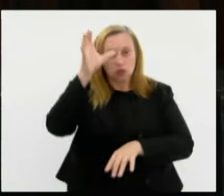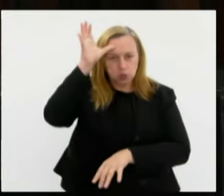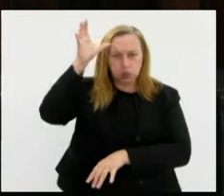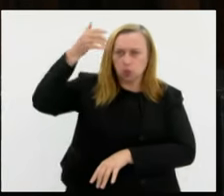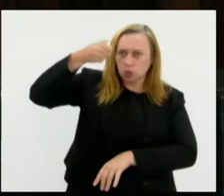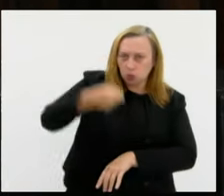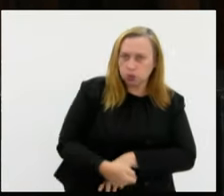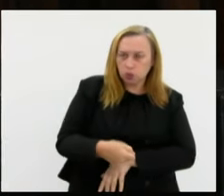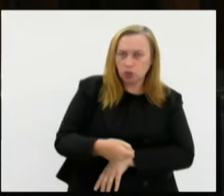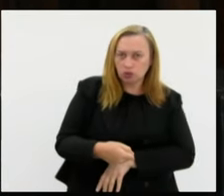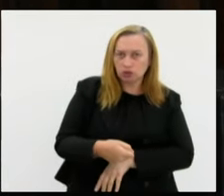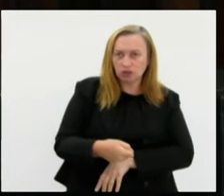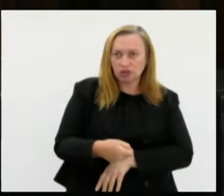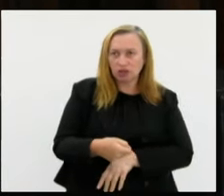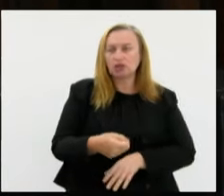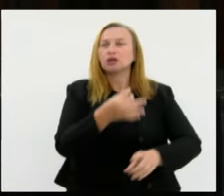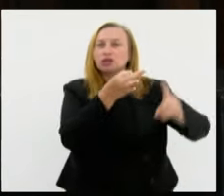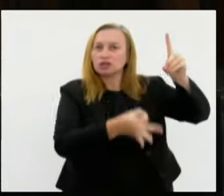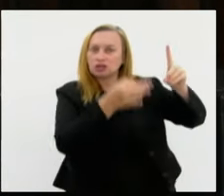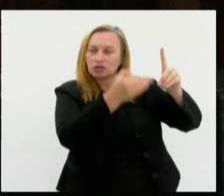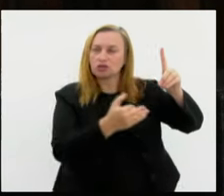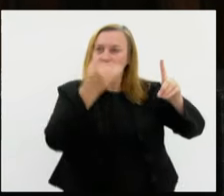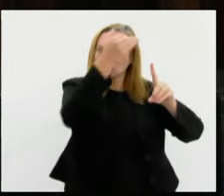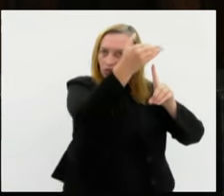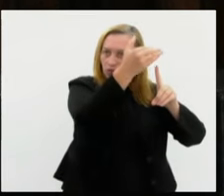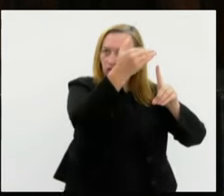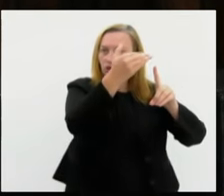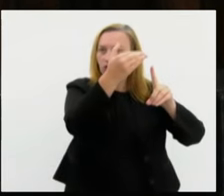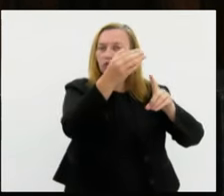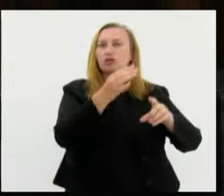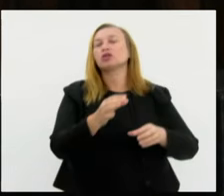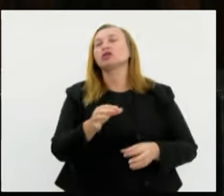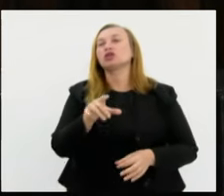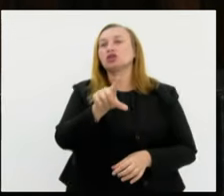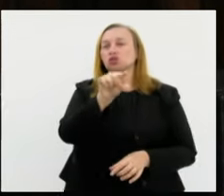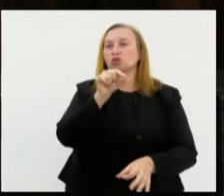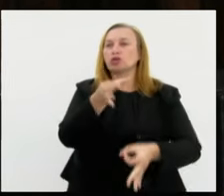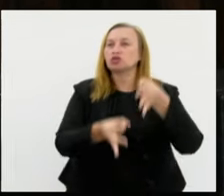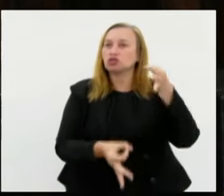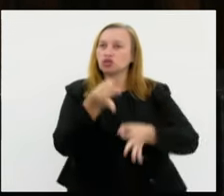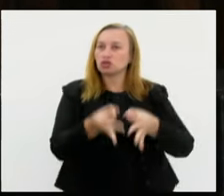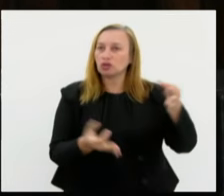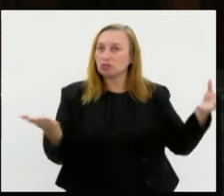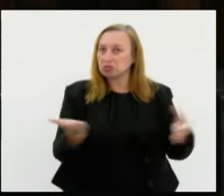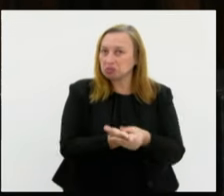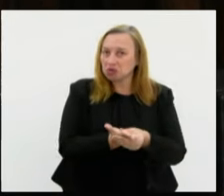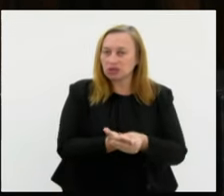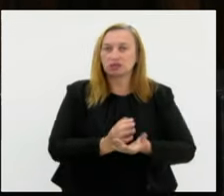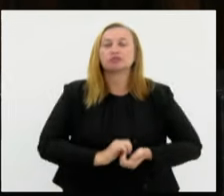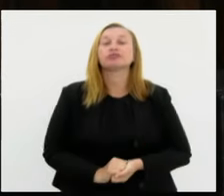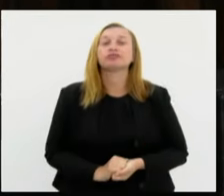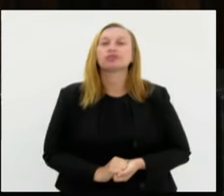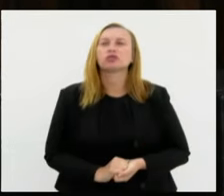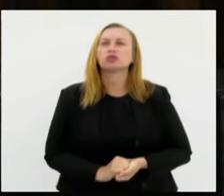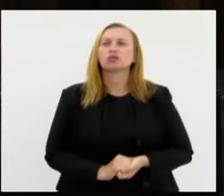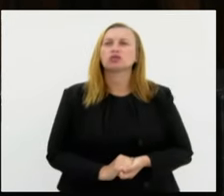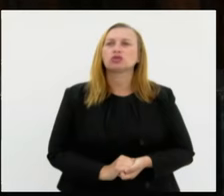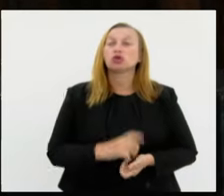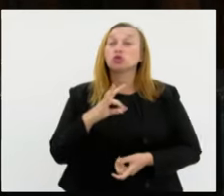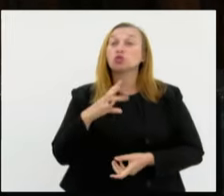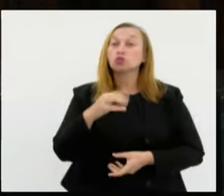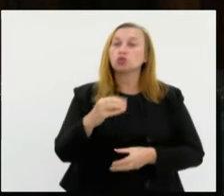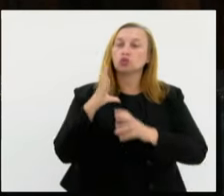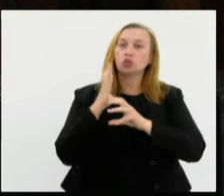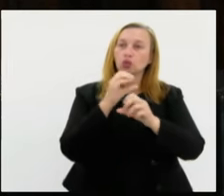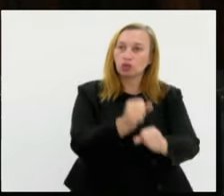é resolver sobre a decisão judicial do processo tal. Feito isso, fica aqui o